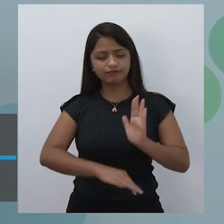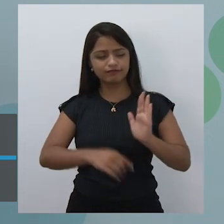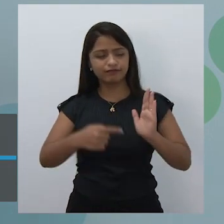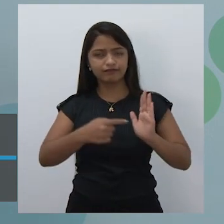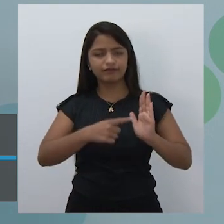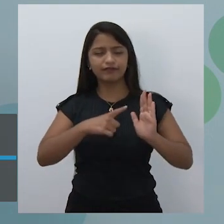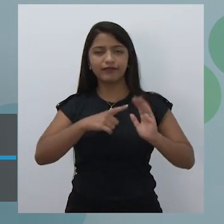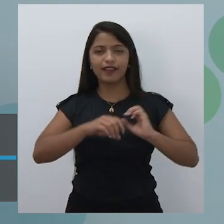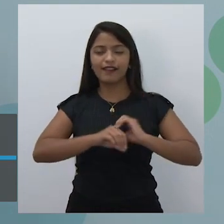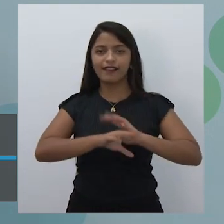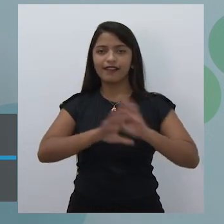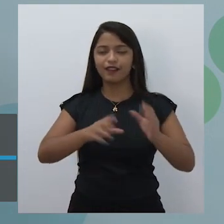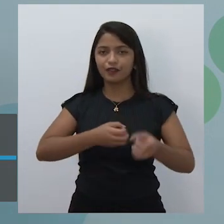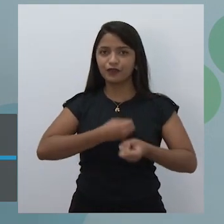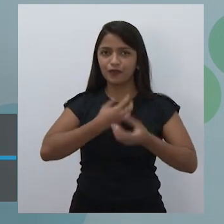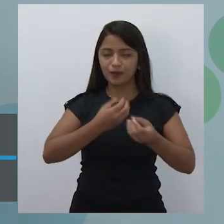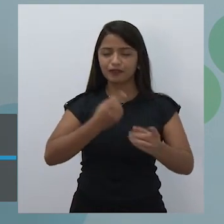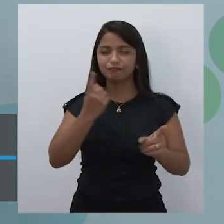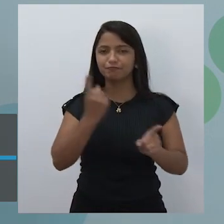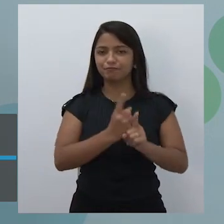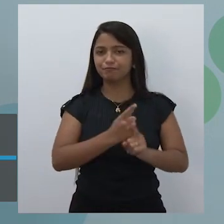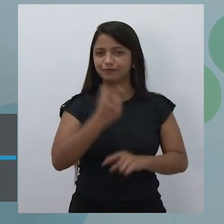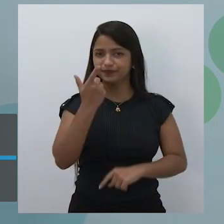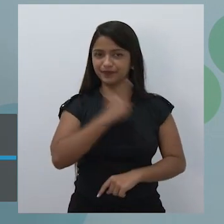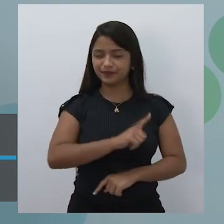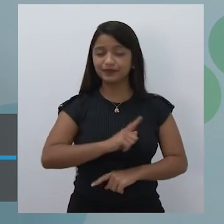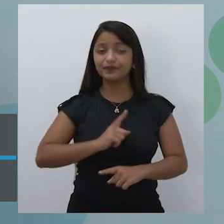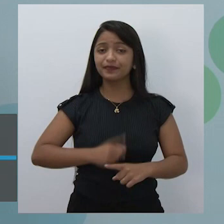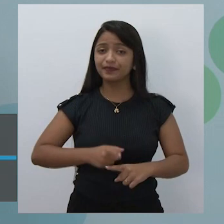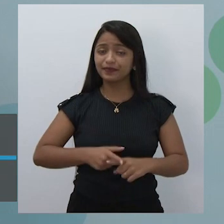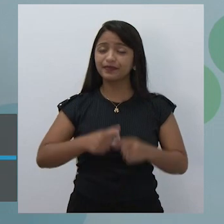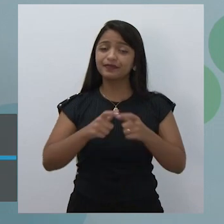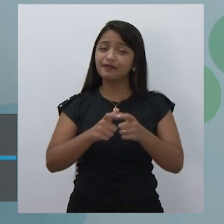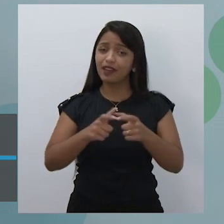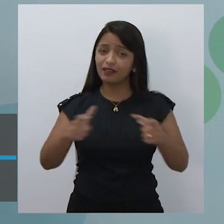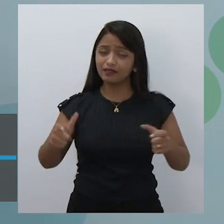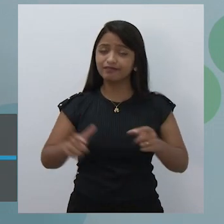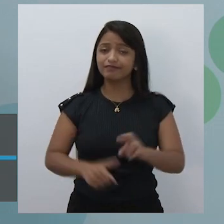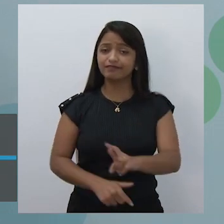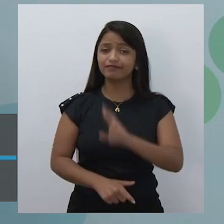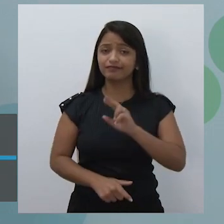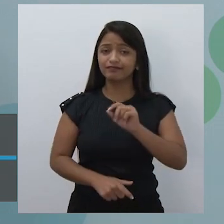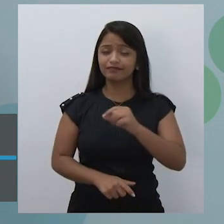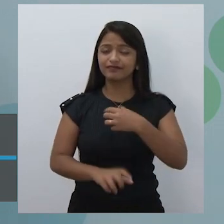porque a maioria das pessoas respondeu, obviamente, empatia. Mas tem